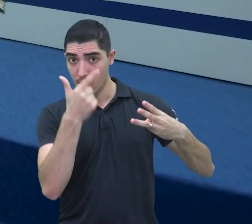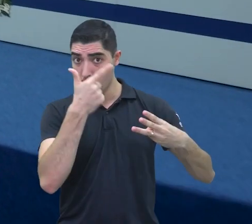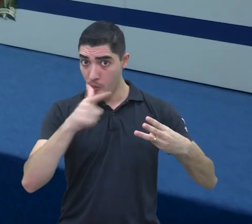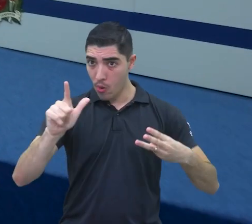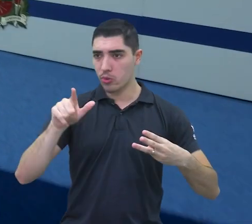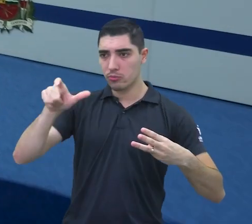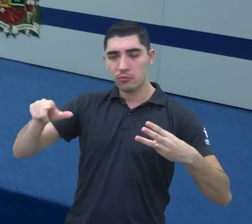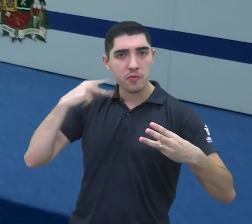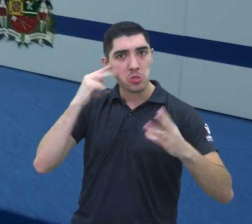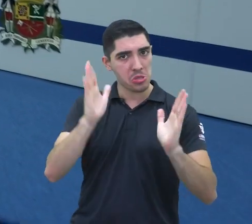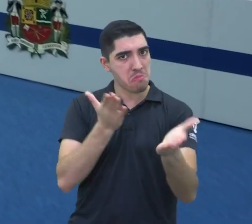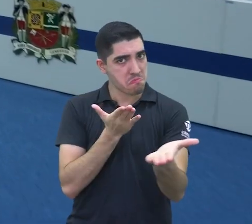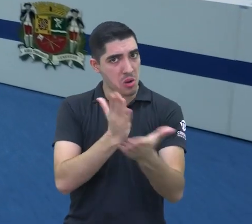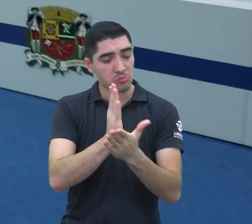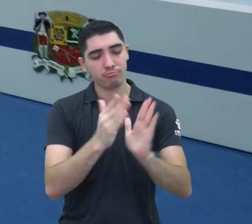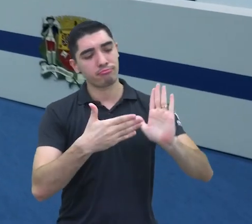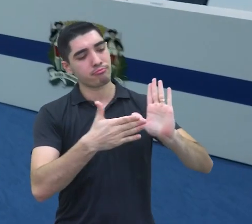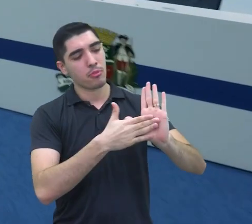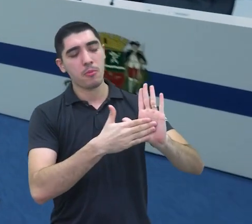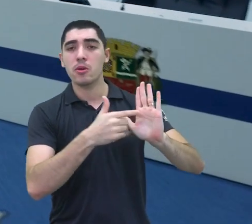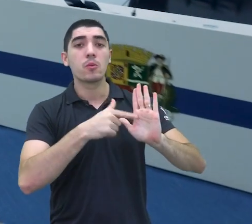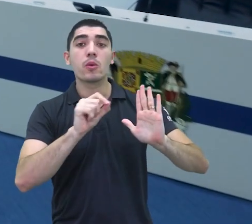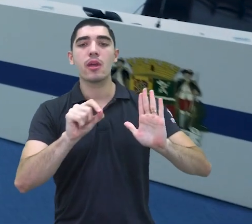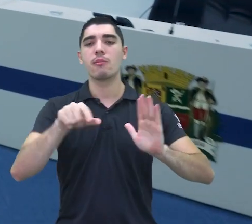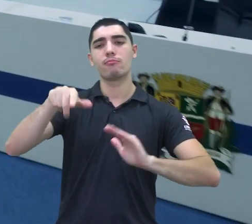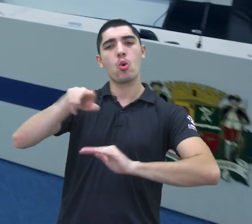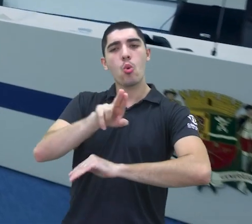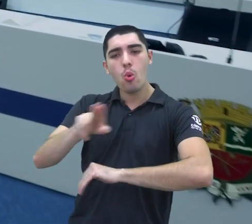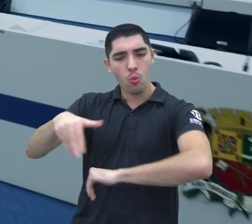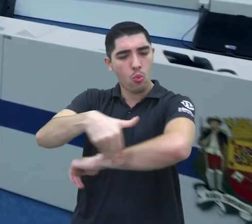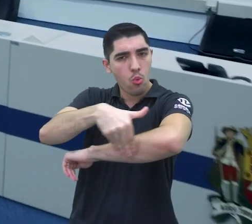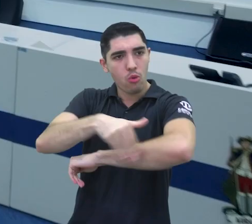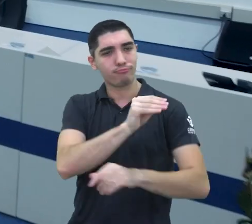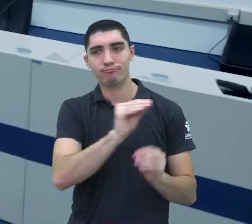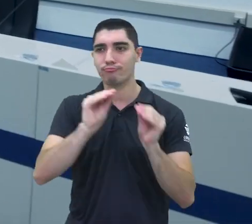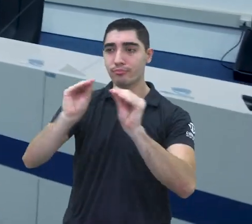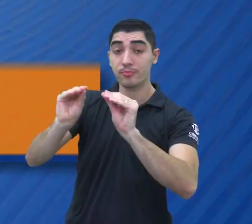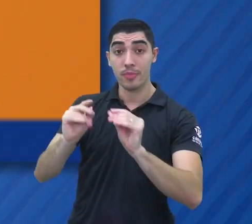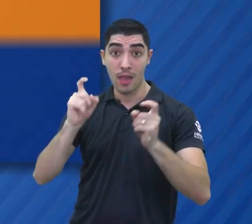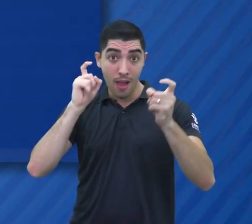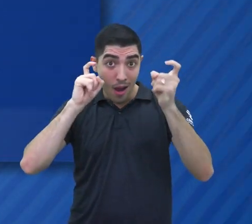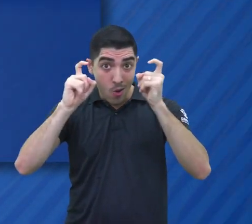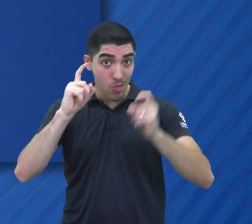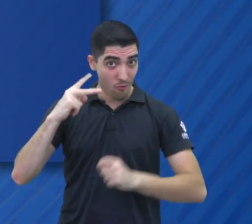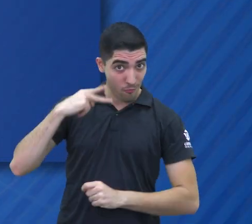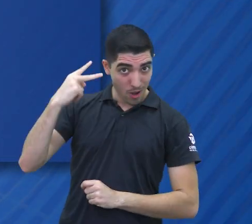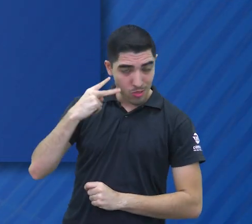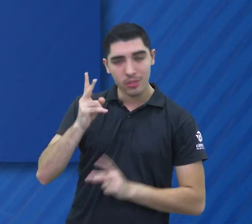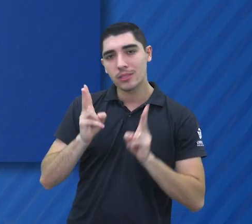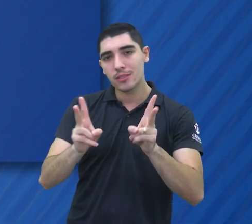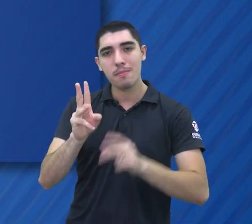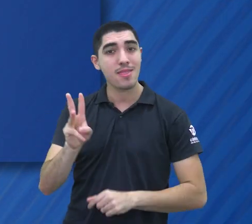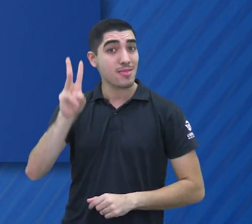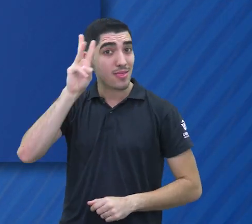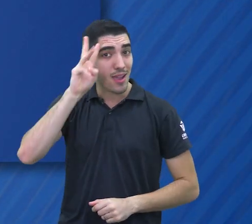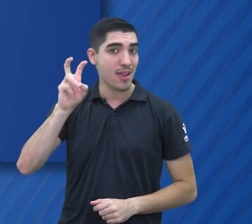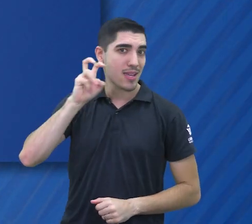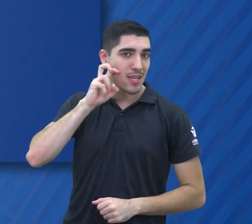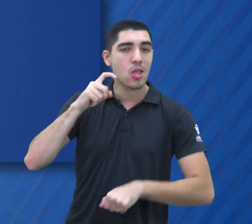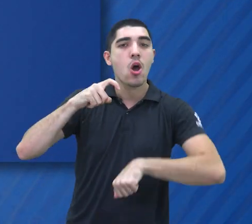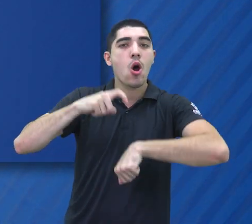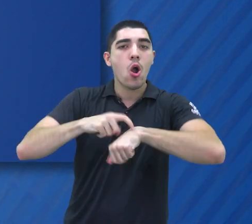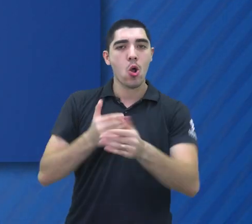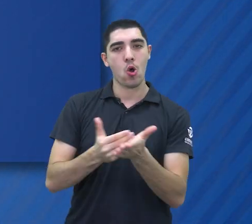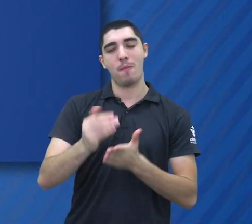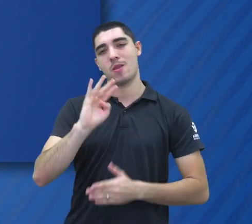Também recebeu o aval favorável dos parlamentares uma proposta para a denominação de rua. As sessões de Câmara são realizadas todas